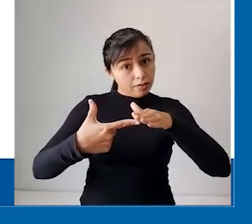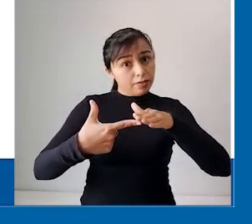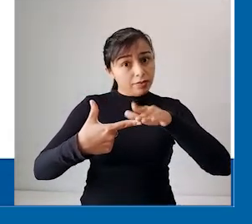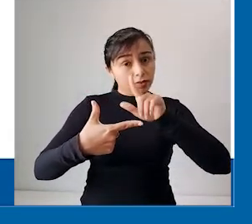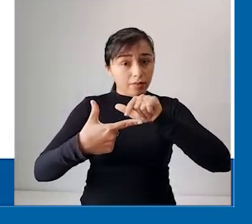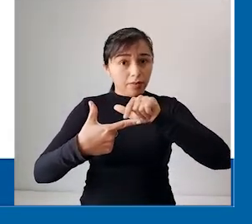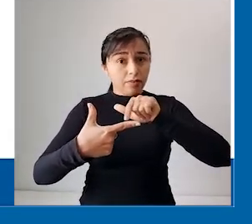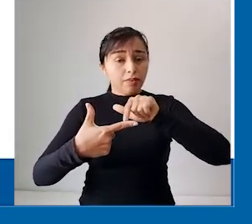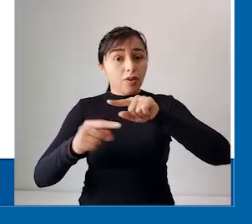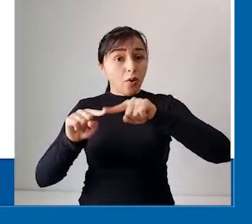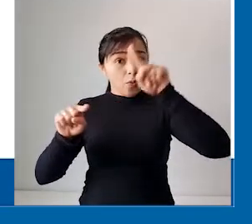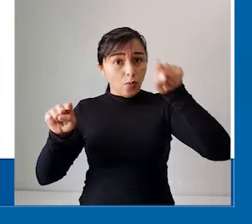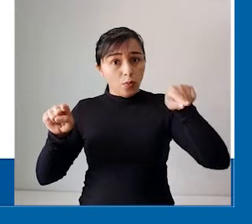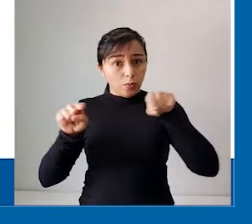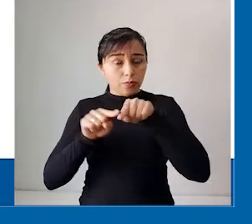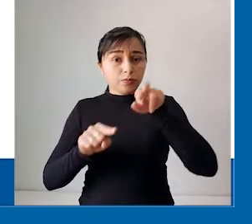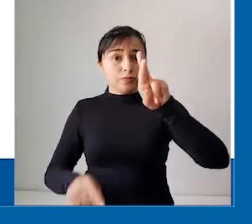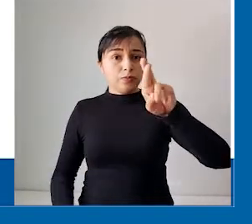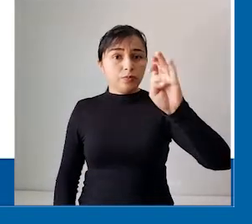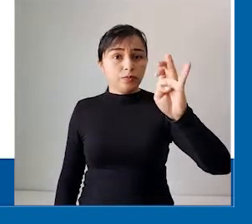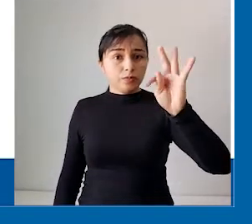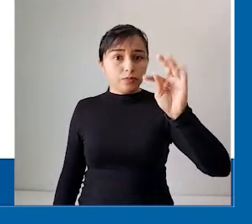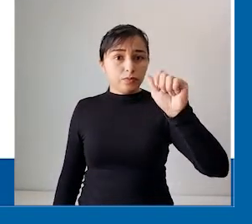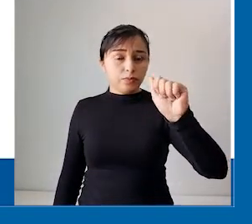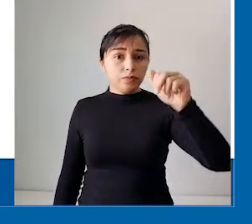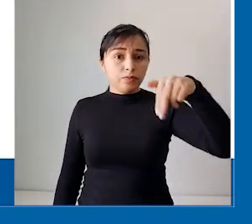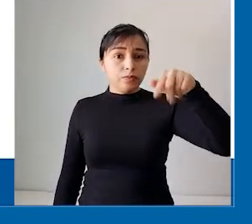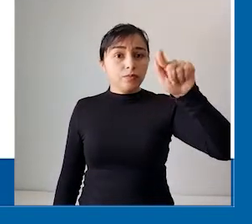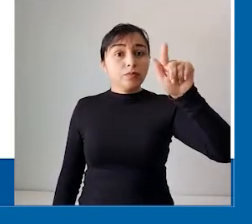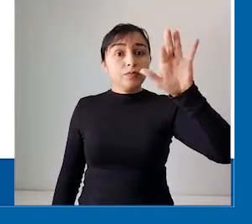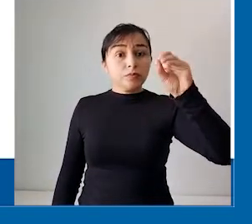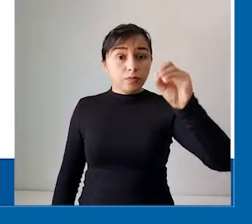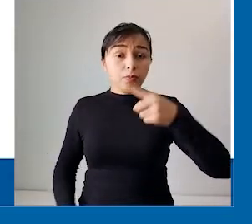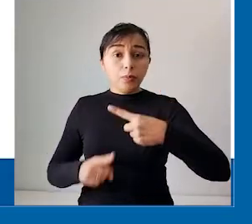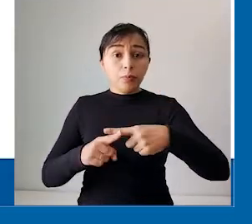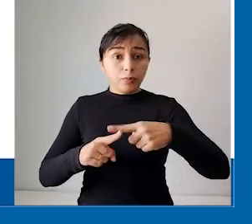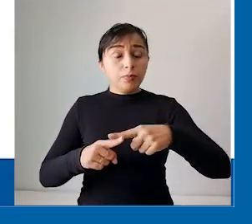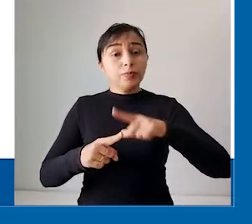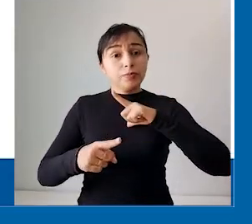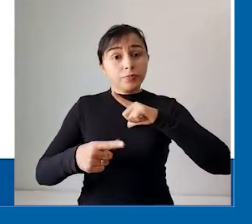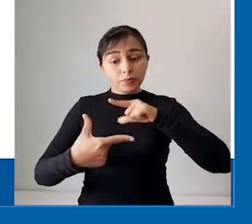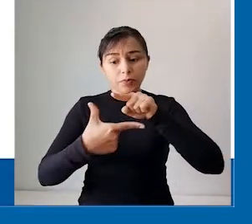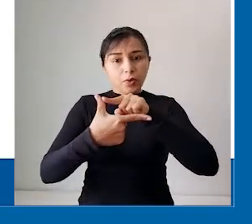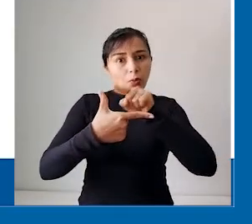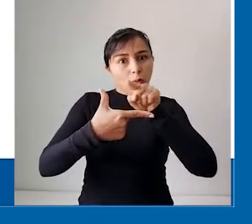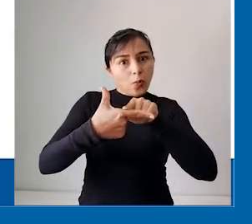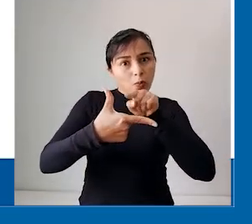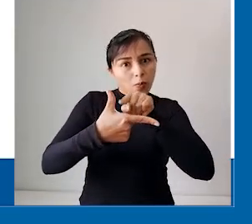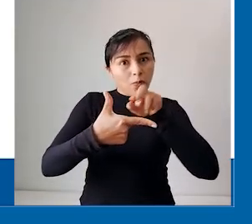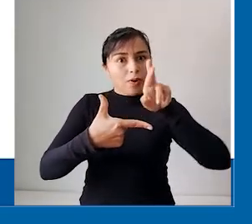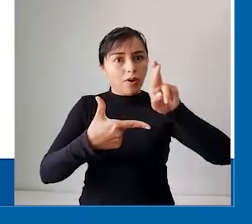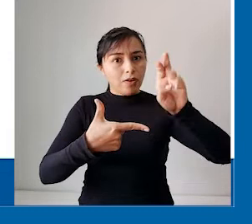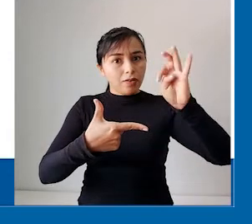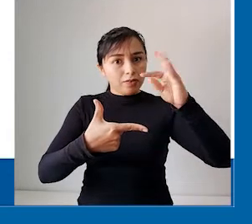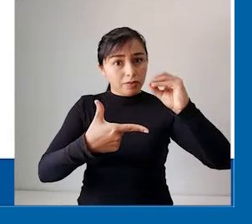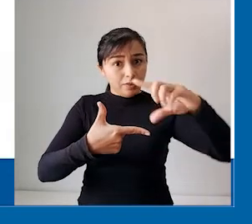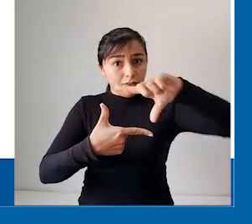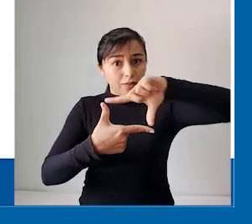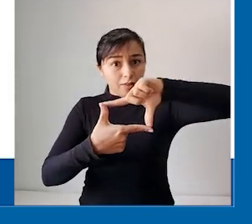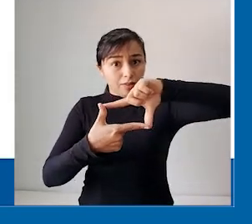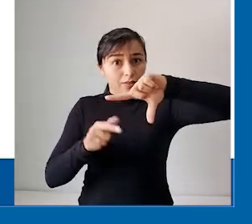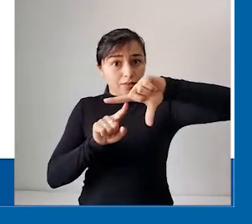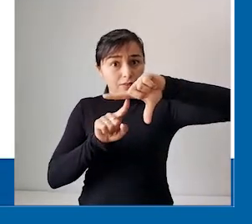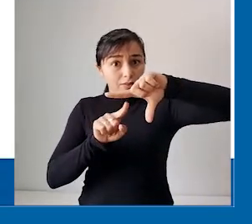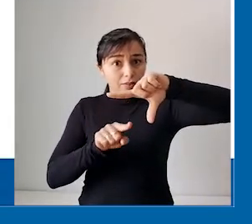triângulo retângulo. Sabemos que o retângulo ele é formado por 4 ângulos retos. Então eu tenho um ângulo reto